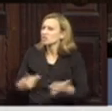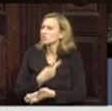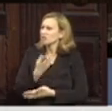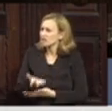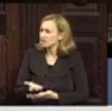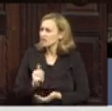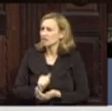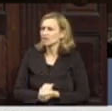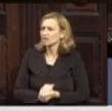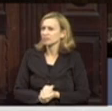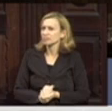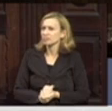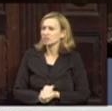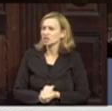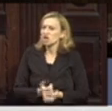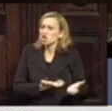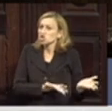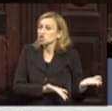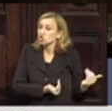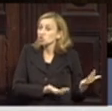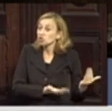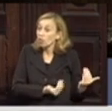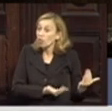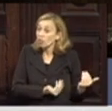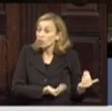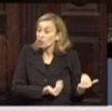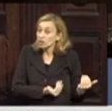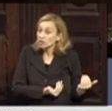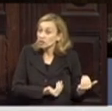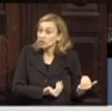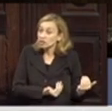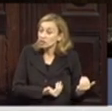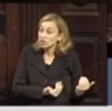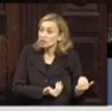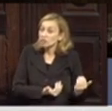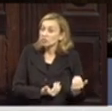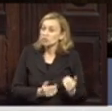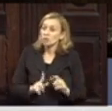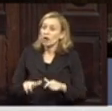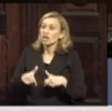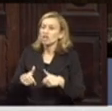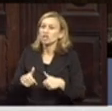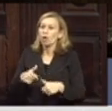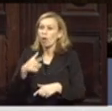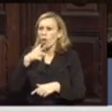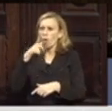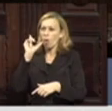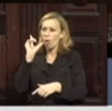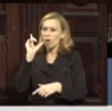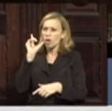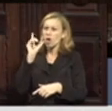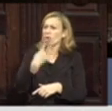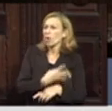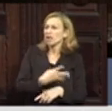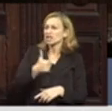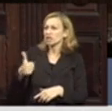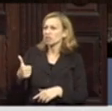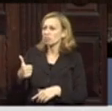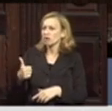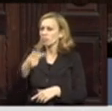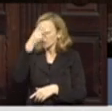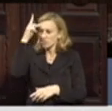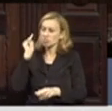desse cinturão que alcança Pavuna, Pedreira e aquela região, nós também tenhamos a questão